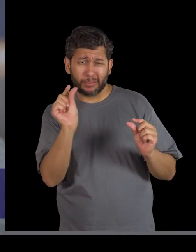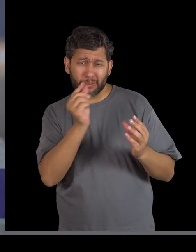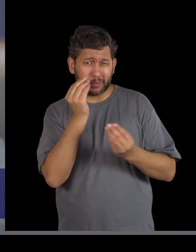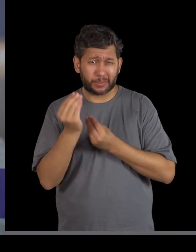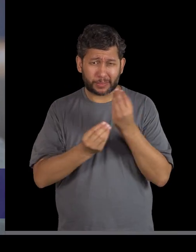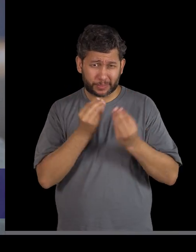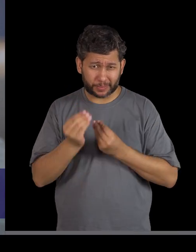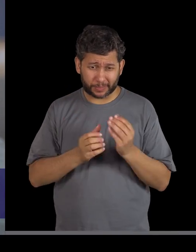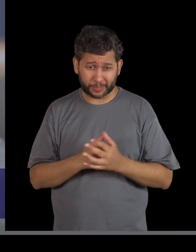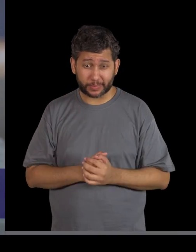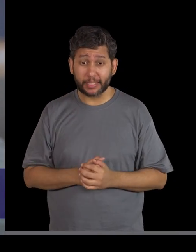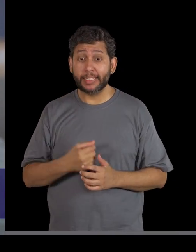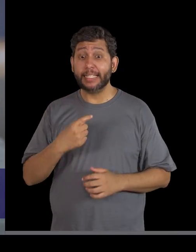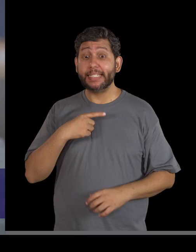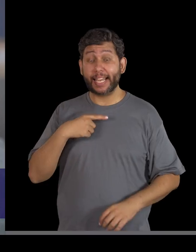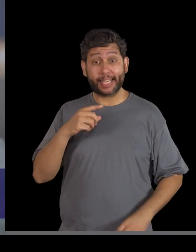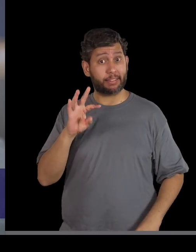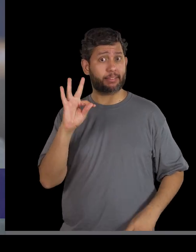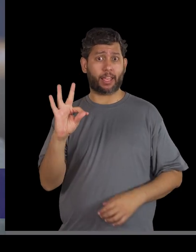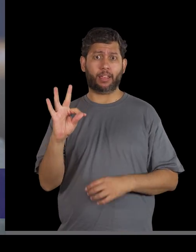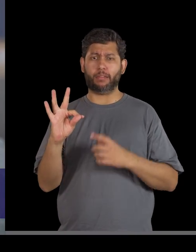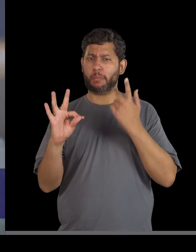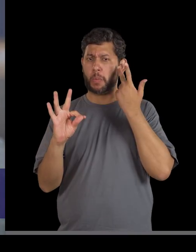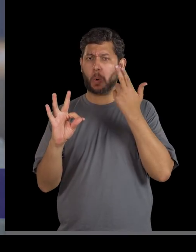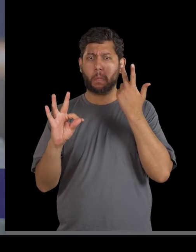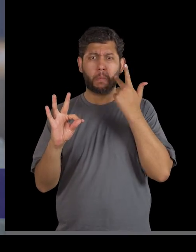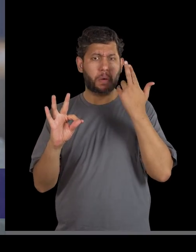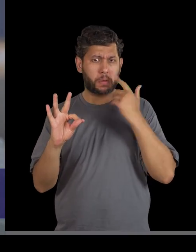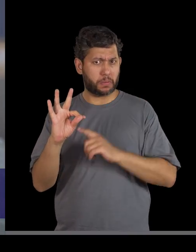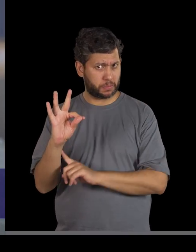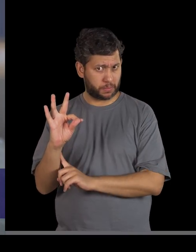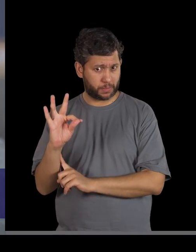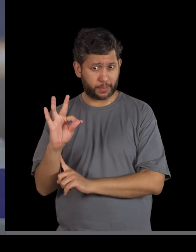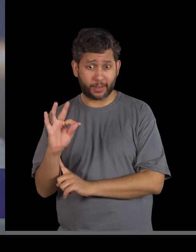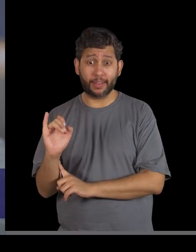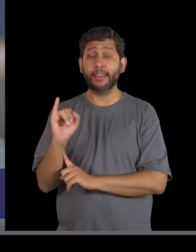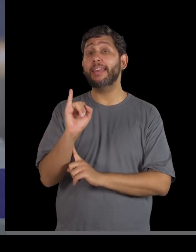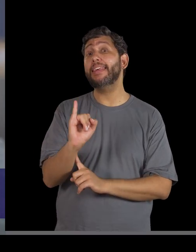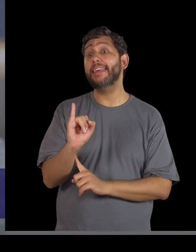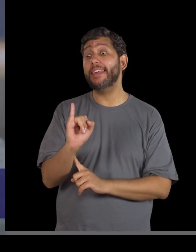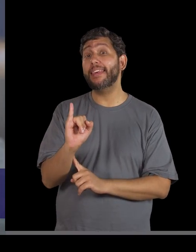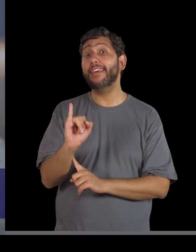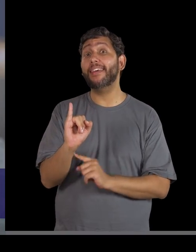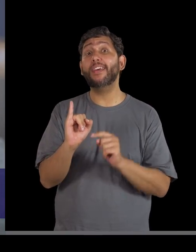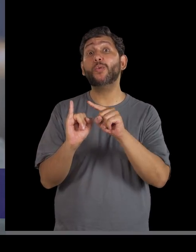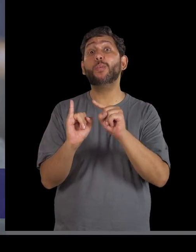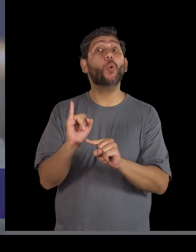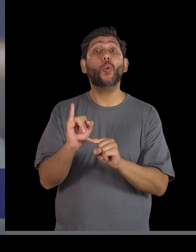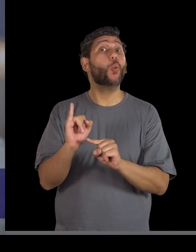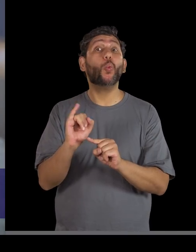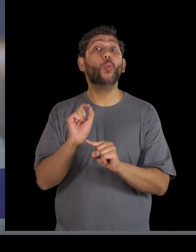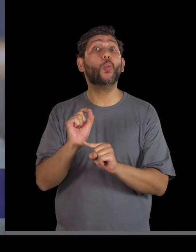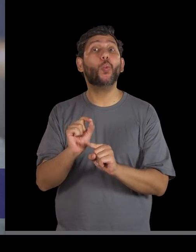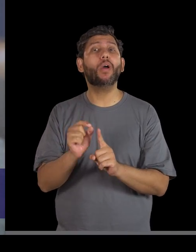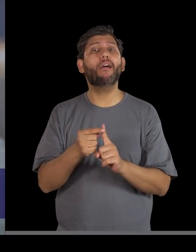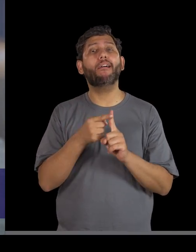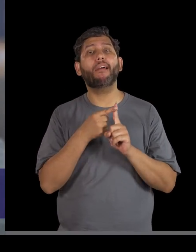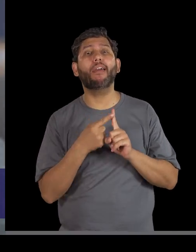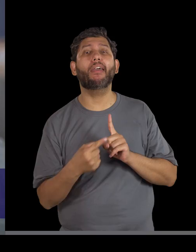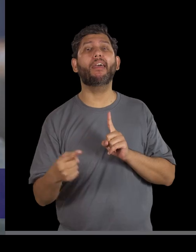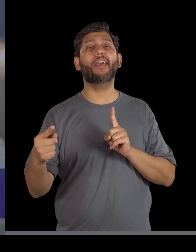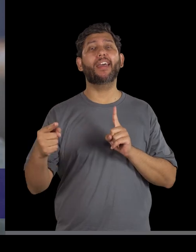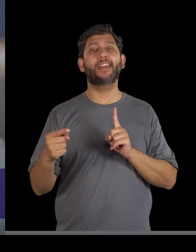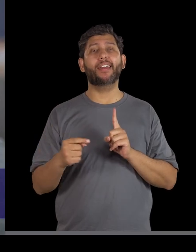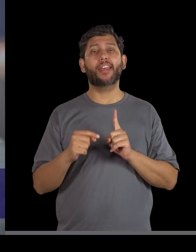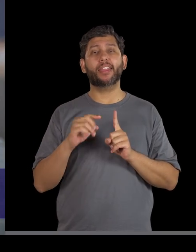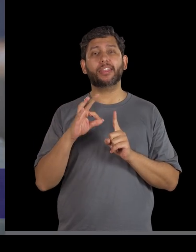dessa transcrição. A gente tem o T, que é o T normal, então é fácil de transcrever. Um I seguido de 2 pontinhos. O que